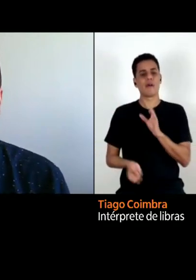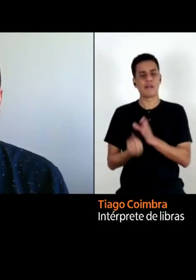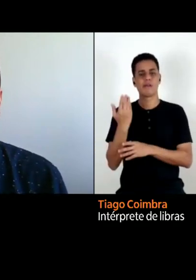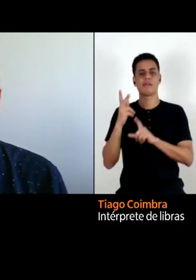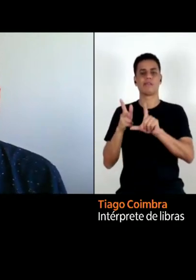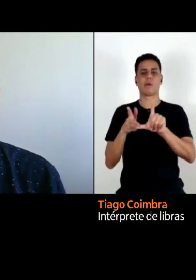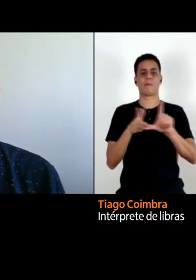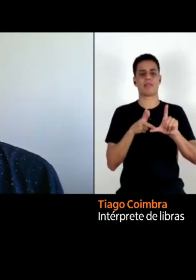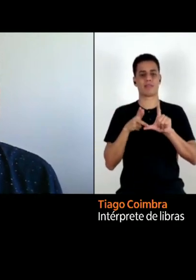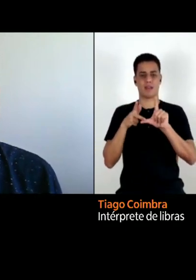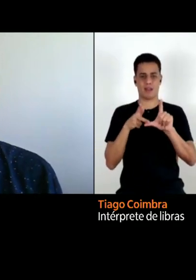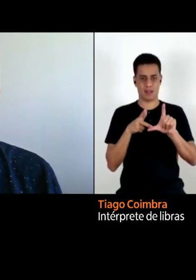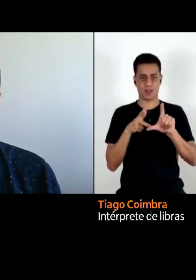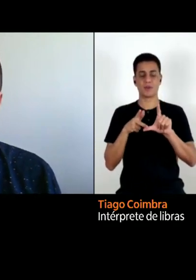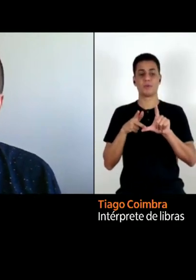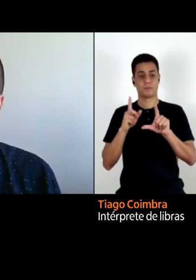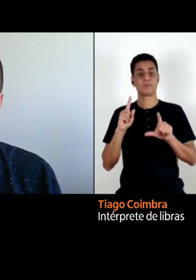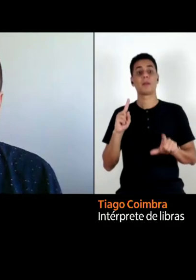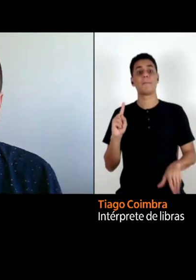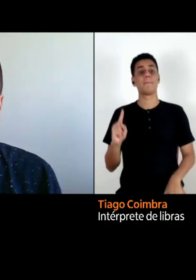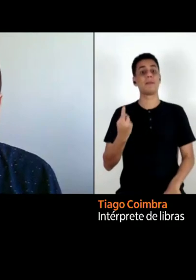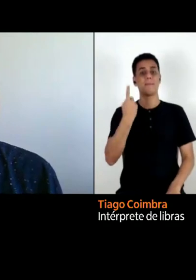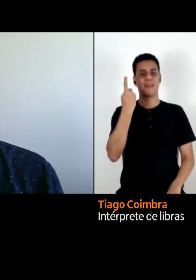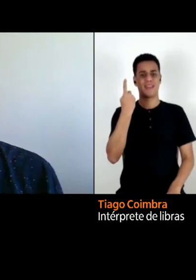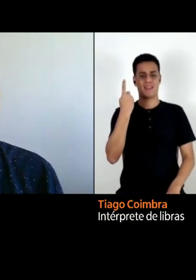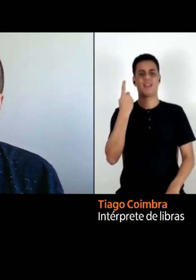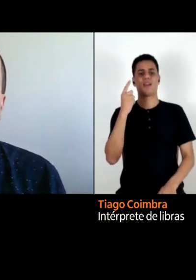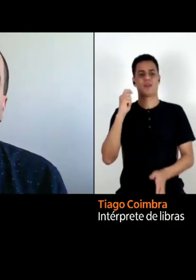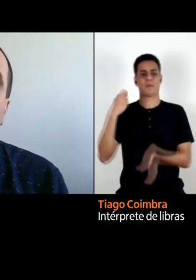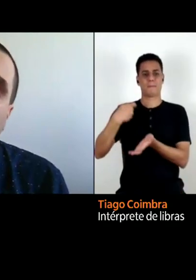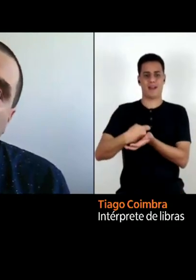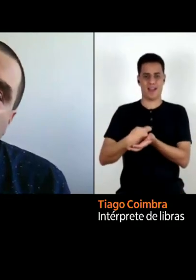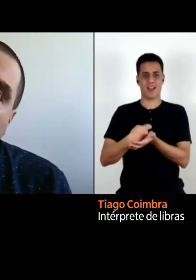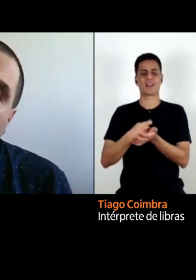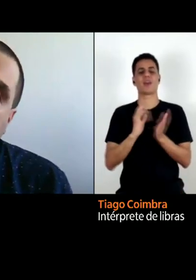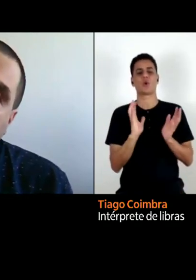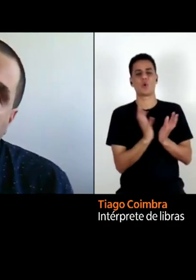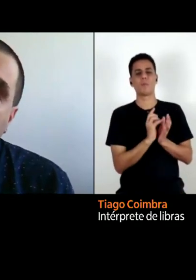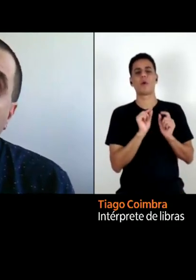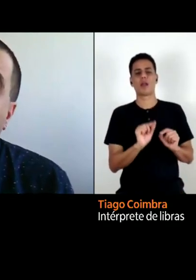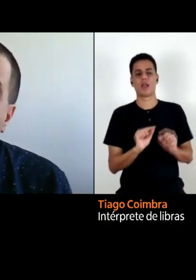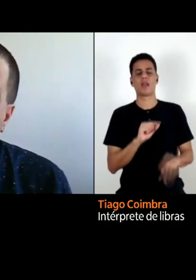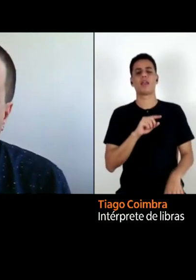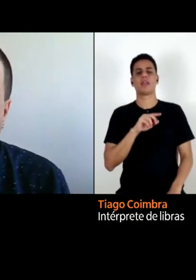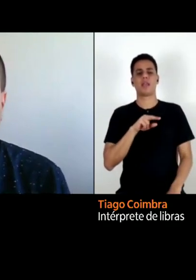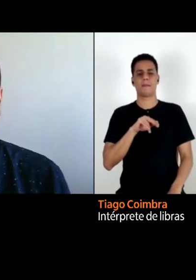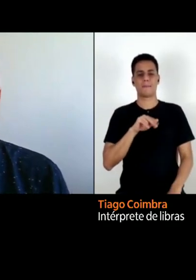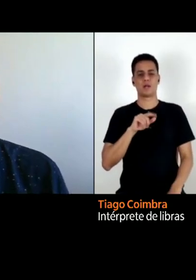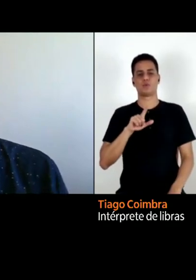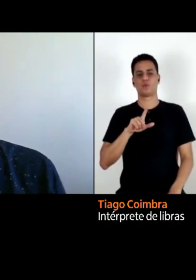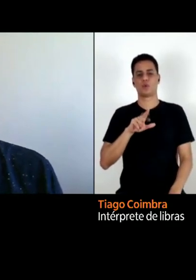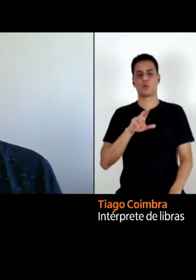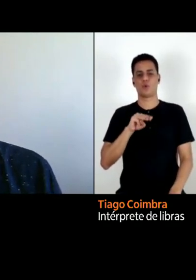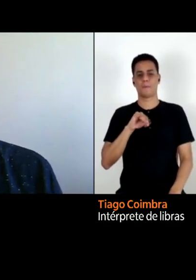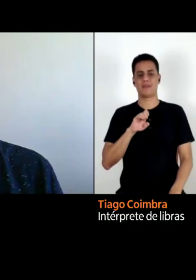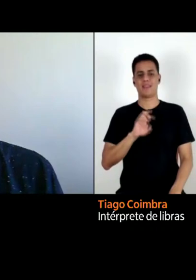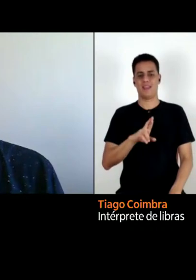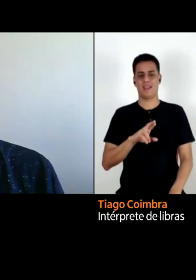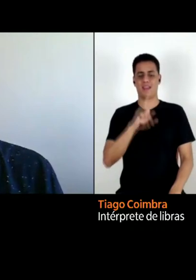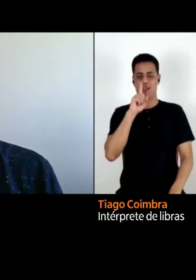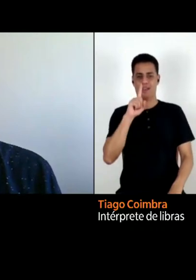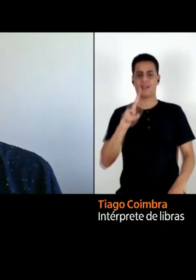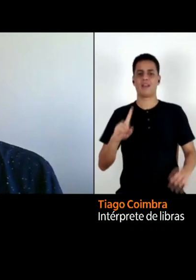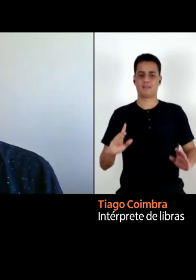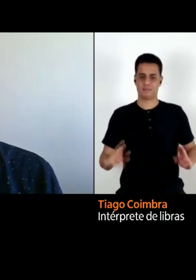primeira sessão pública e paga dos irmãos Lumière, em 1895, em Paris, ou mesmo